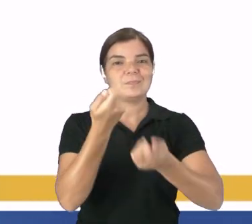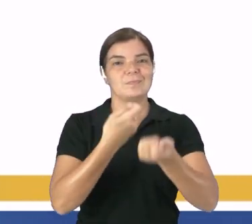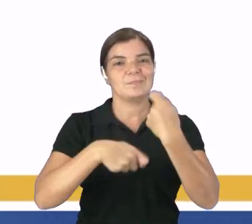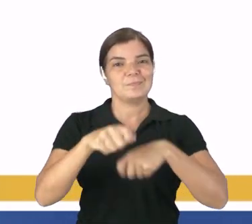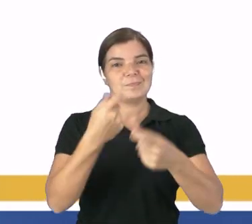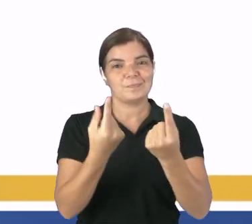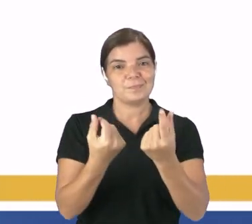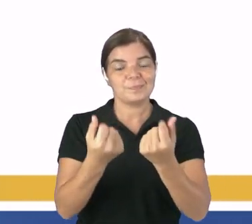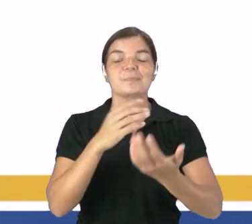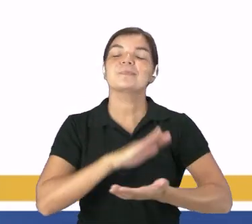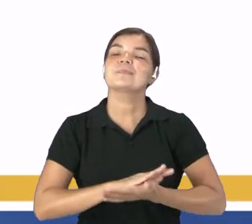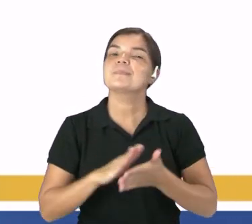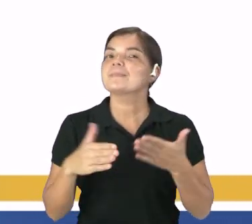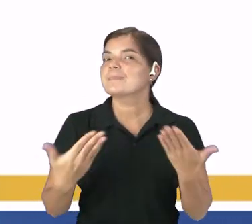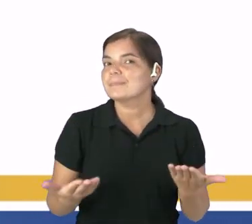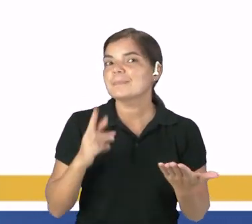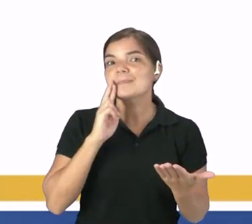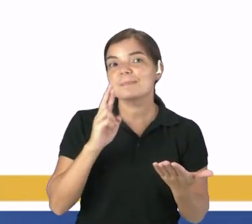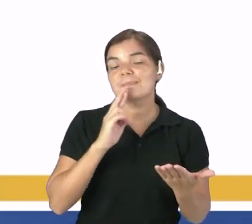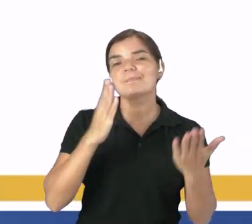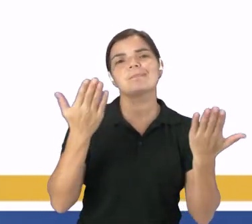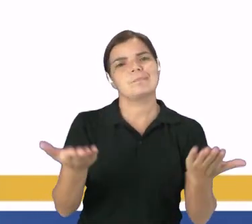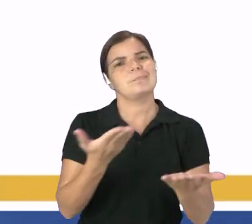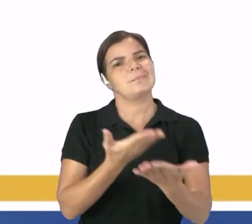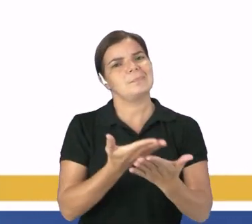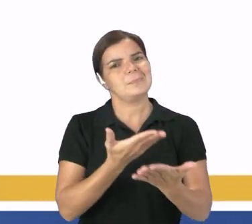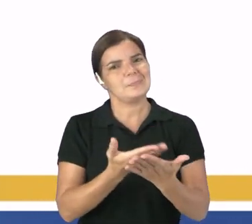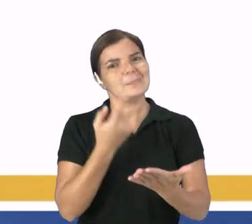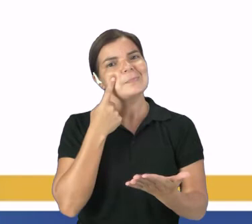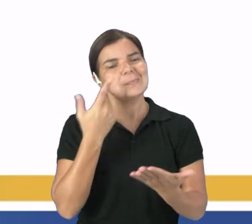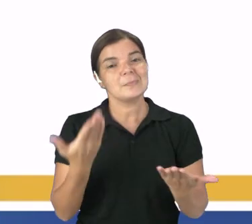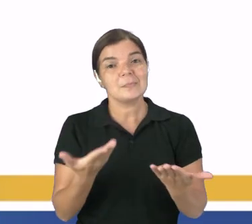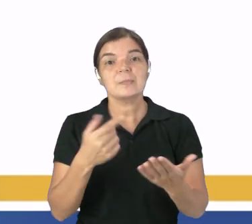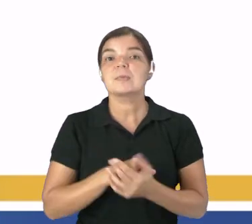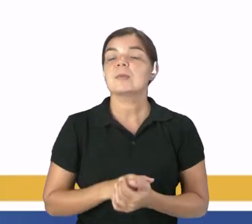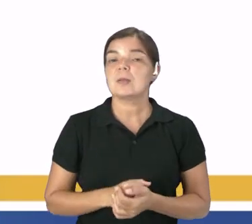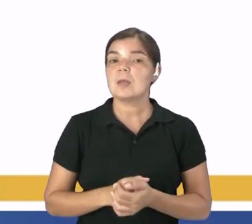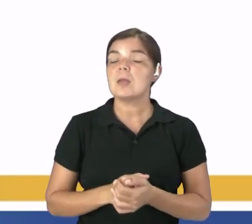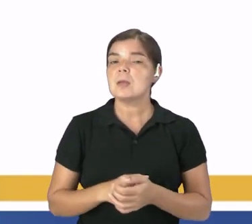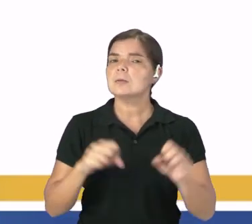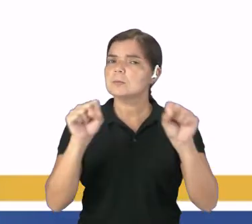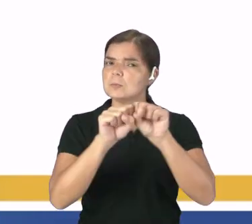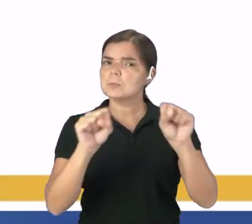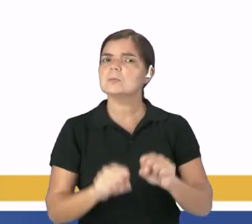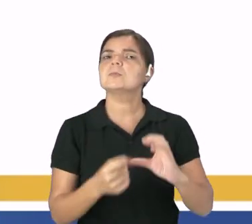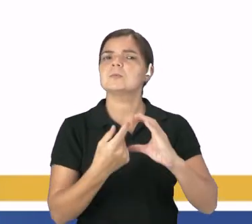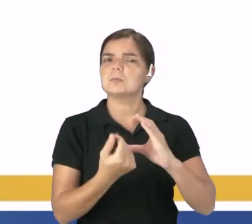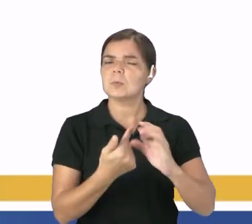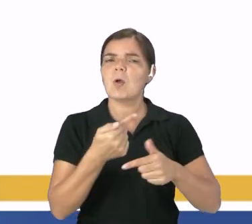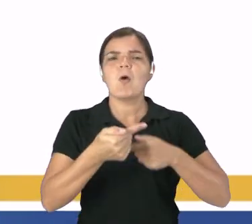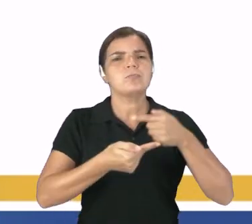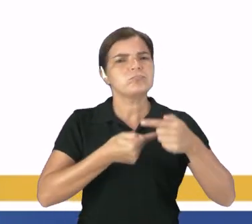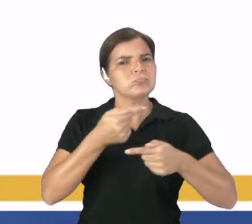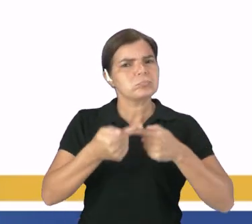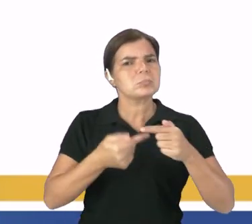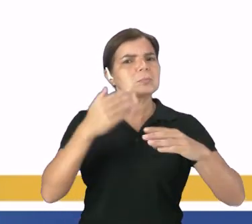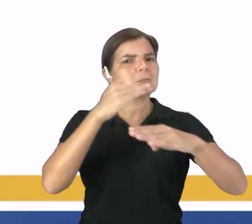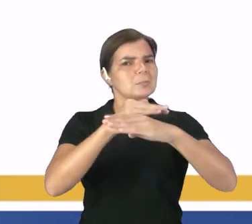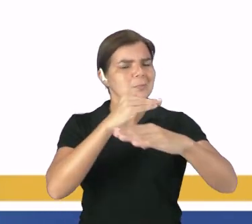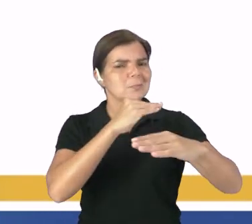alternativa C, a igualdade socioeconômica. Bom, como a gente viu na aula de hoje, né, esse sistema capitalista ele vai gerar